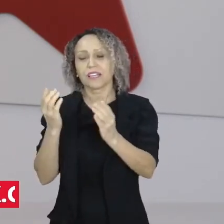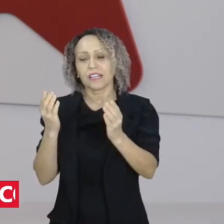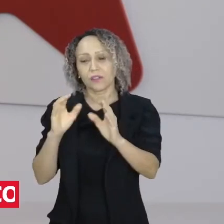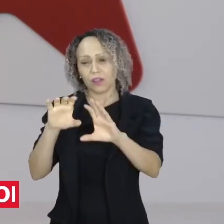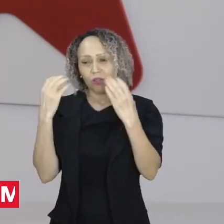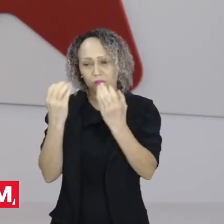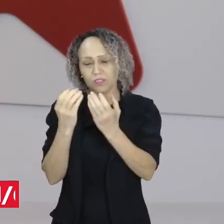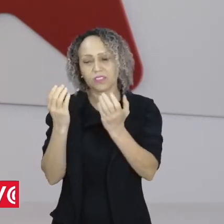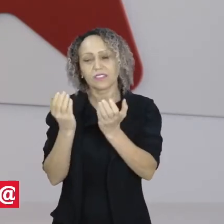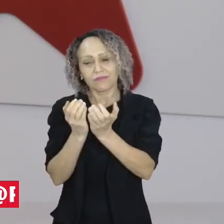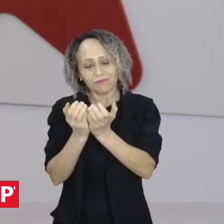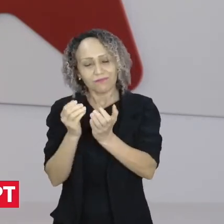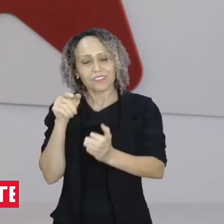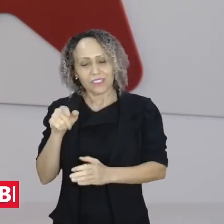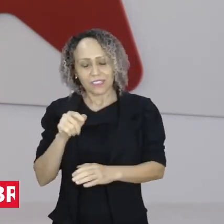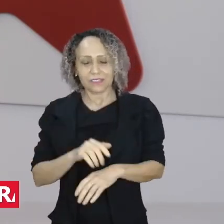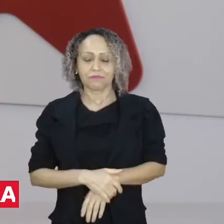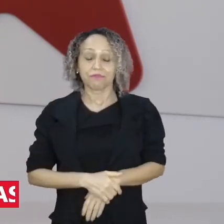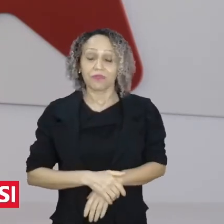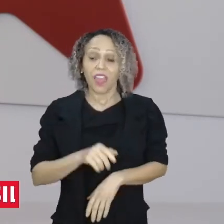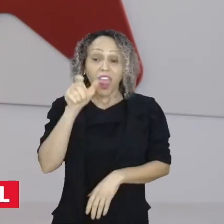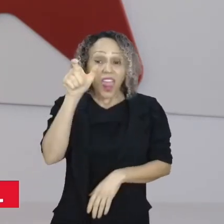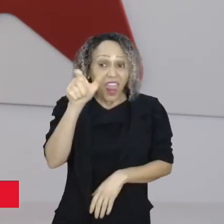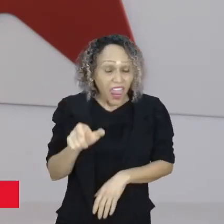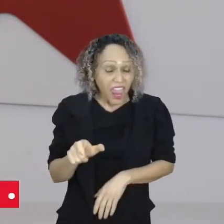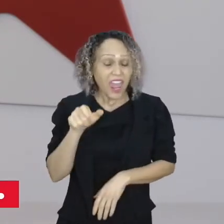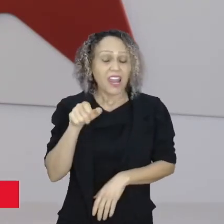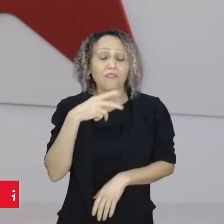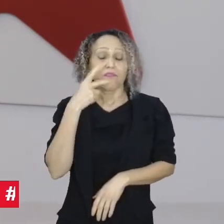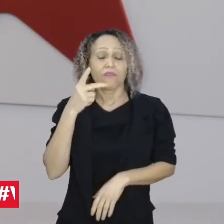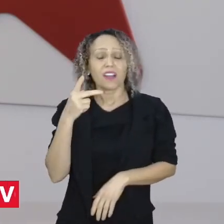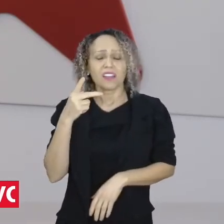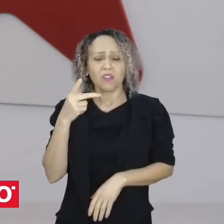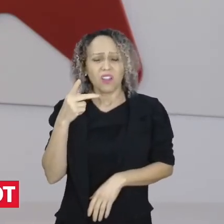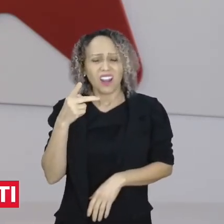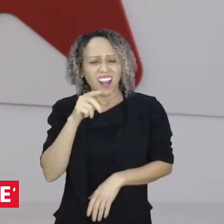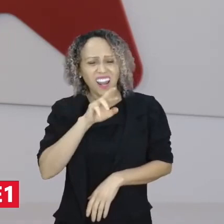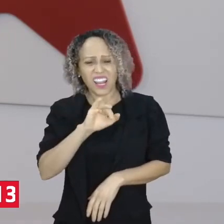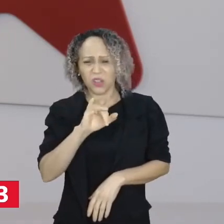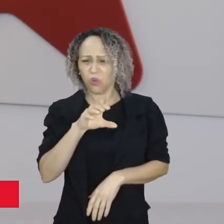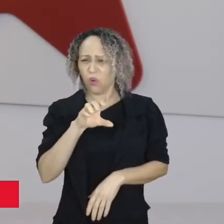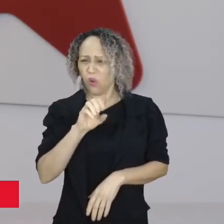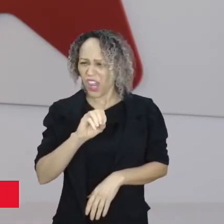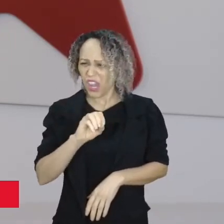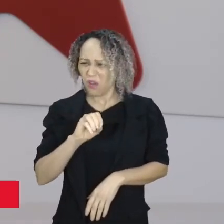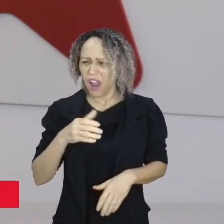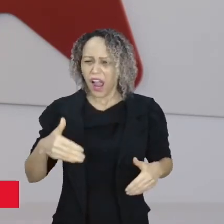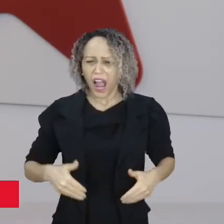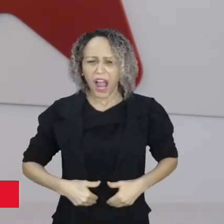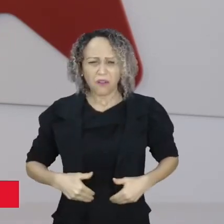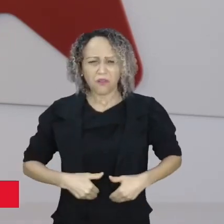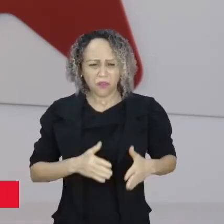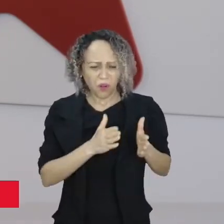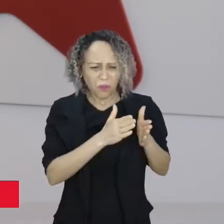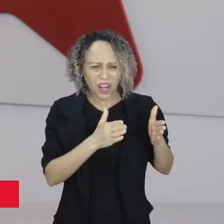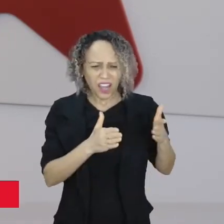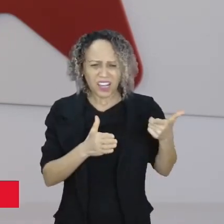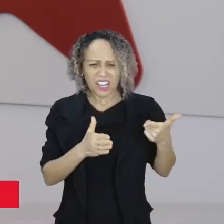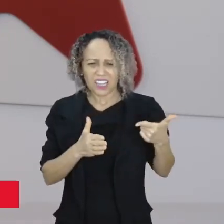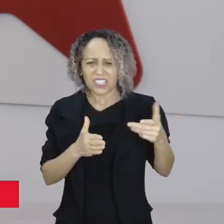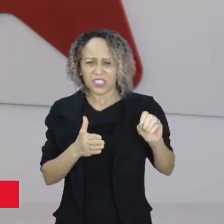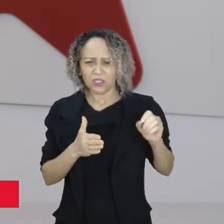posse do presidente Lula de tarde. Certamente, já estamos aqui na imaginação do dia maravilhoso que nós teremos. Lá na rampa